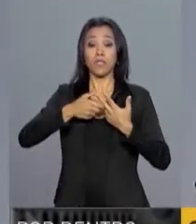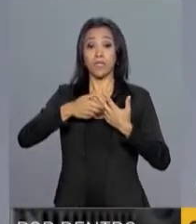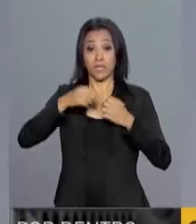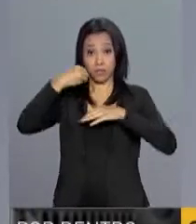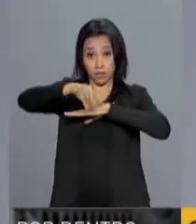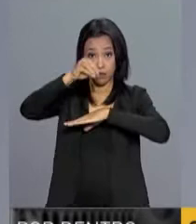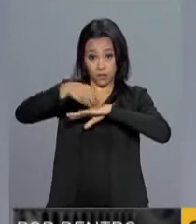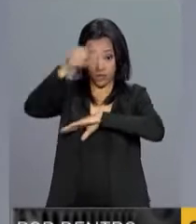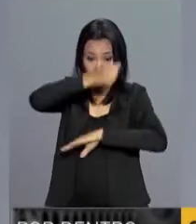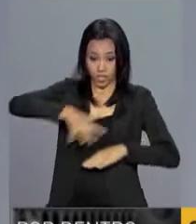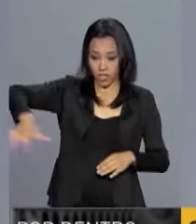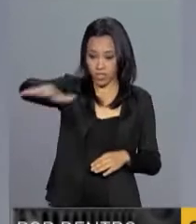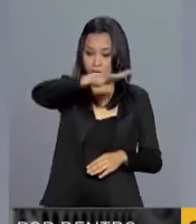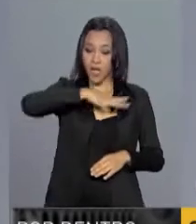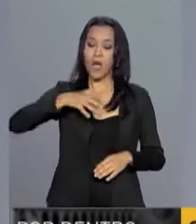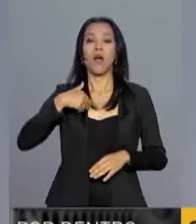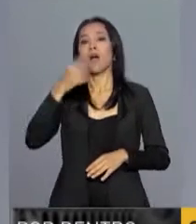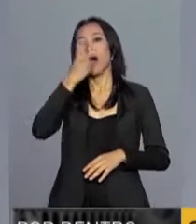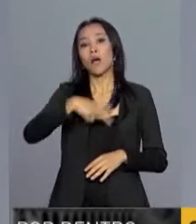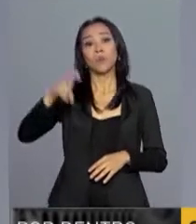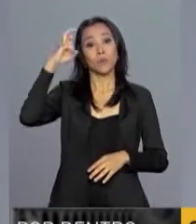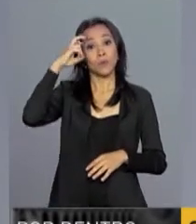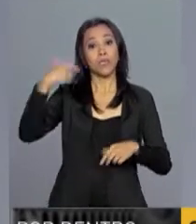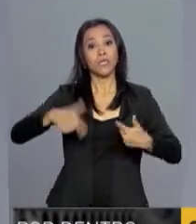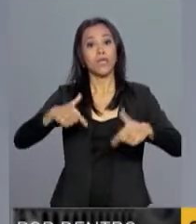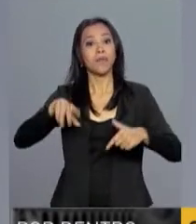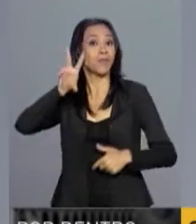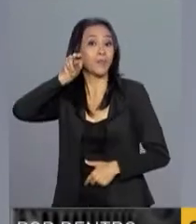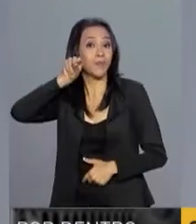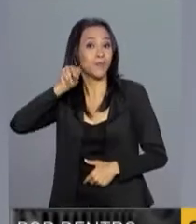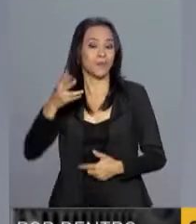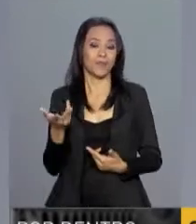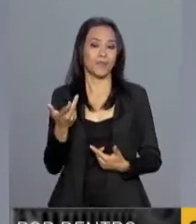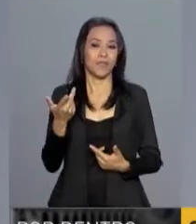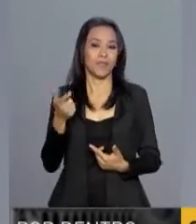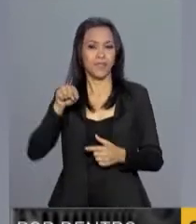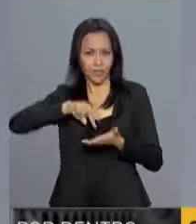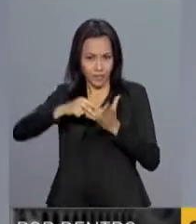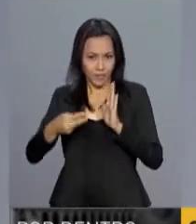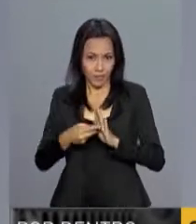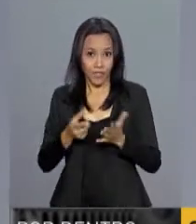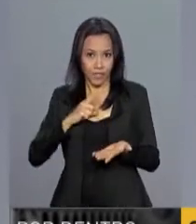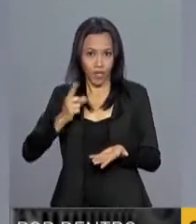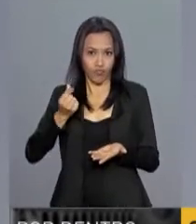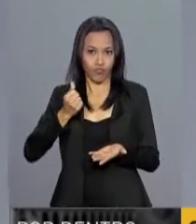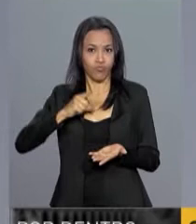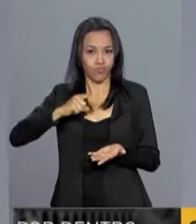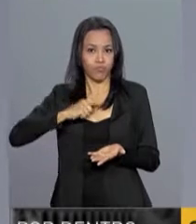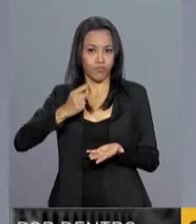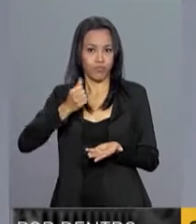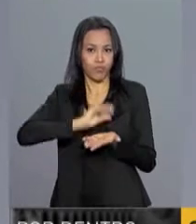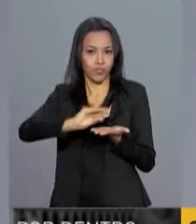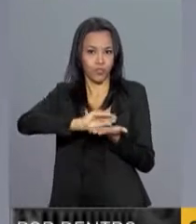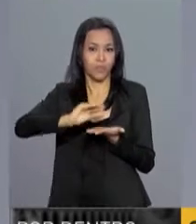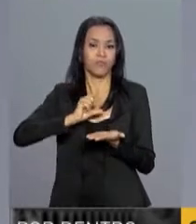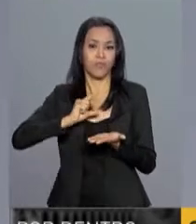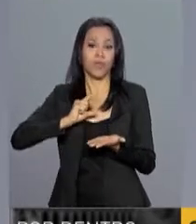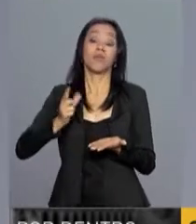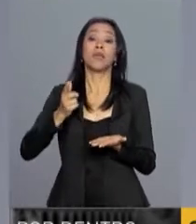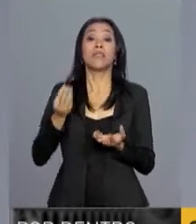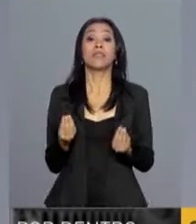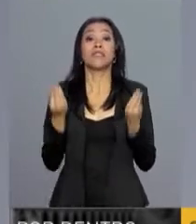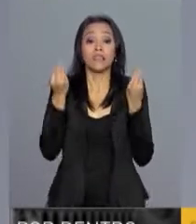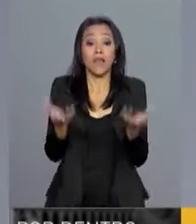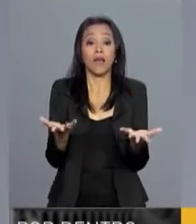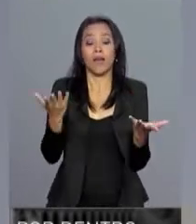fato é que a cultura trabalha no azul porque as atividades culturais e criativas dão ao país